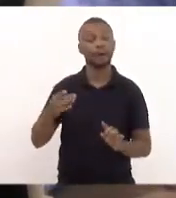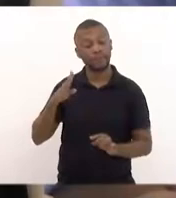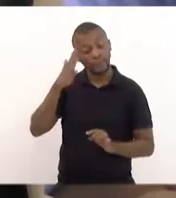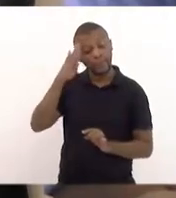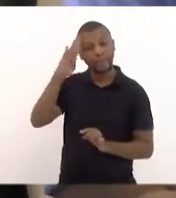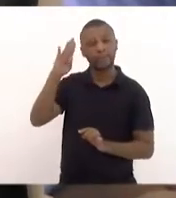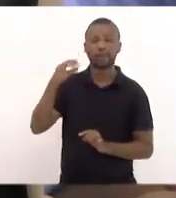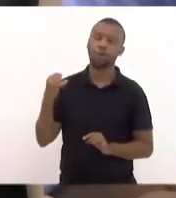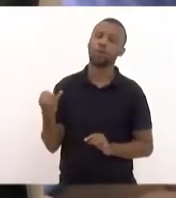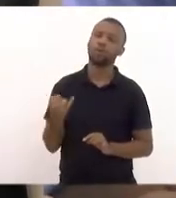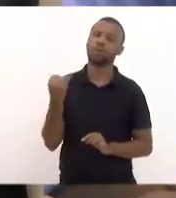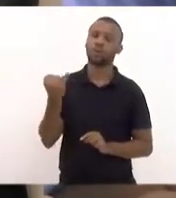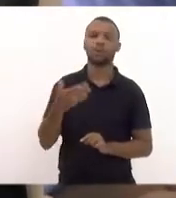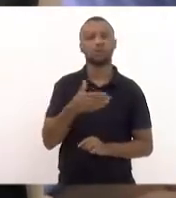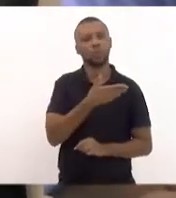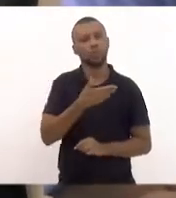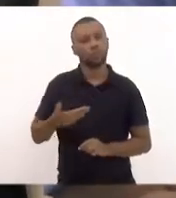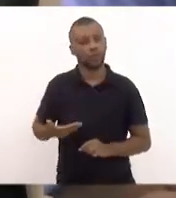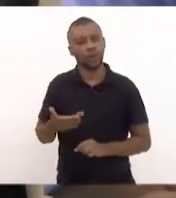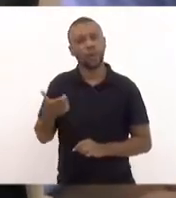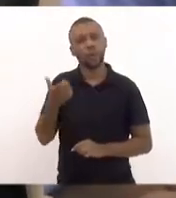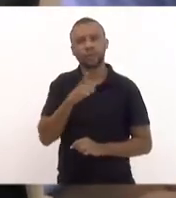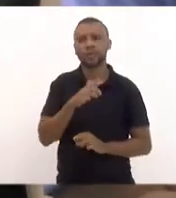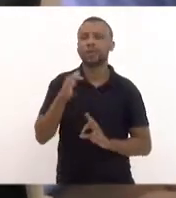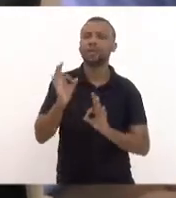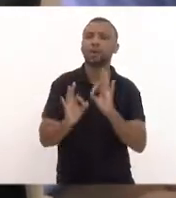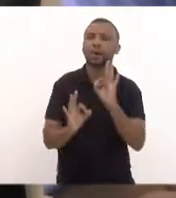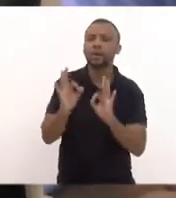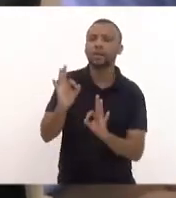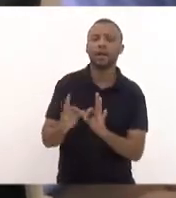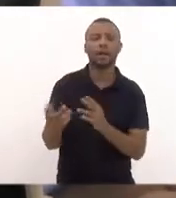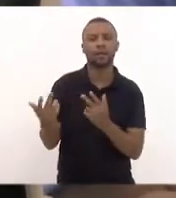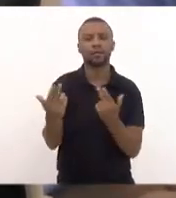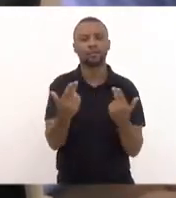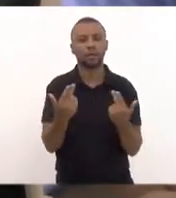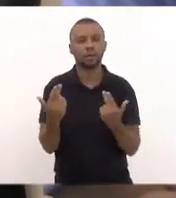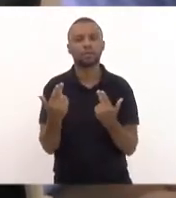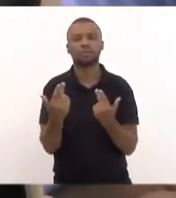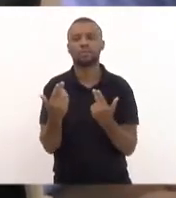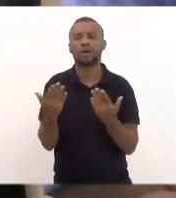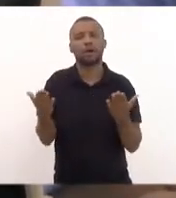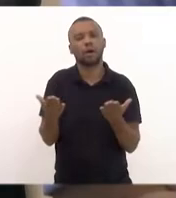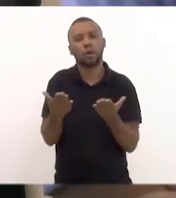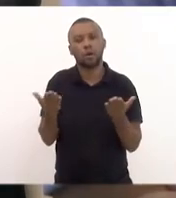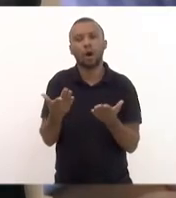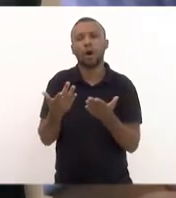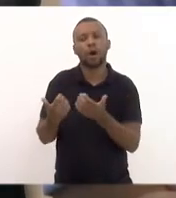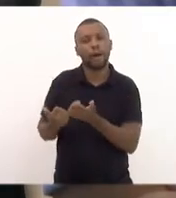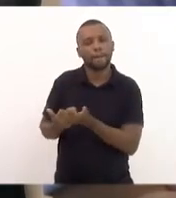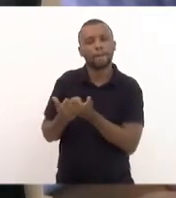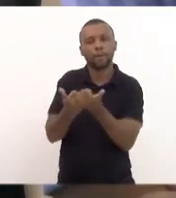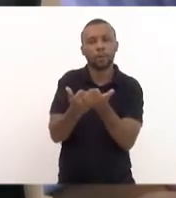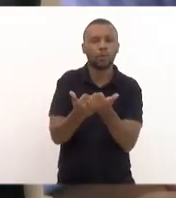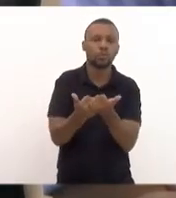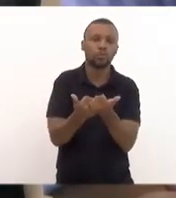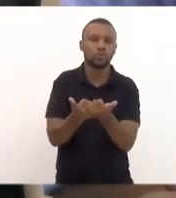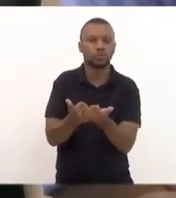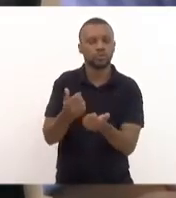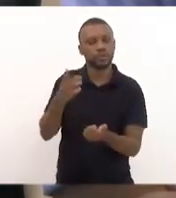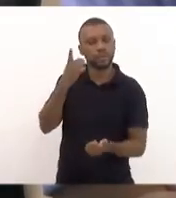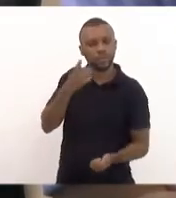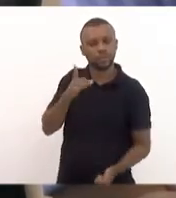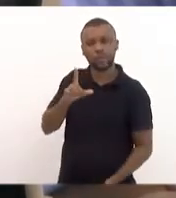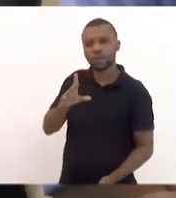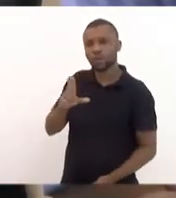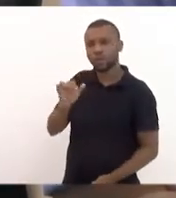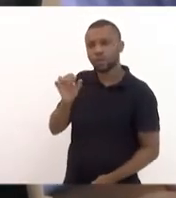é que o Estado ele se organize, né? Nós estamos fazendo agora, né? Com apoio fundamental do deputado Luiz Paulo e a matriz de um produto, né?